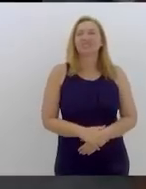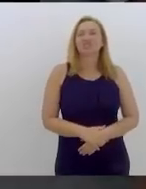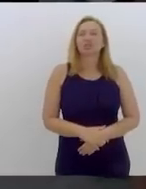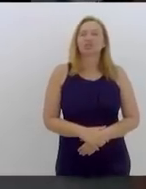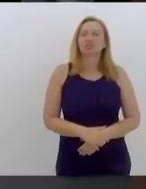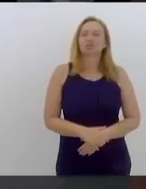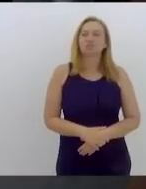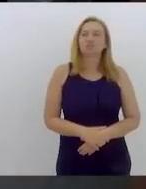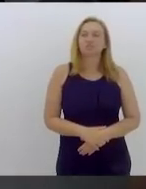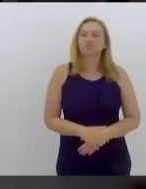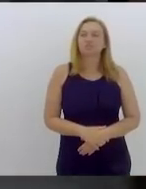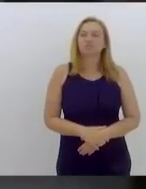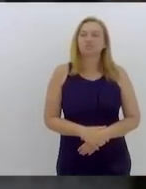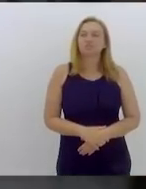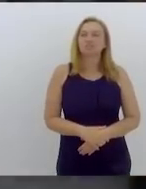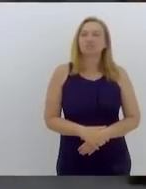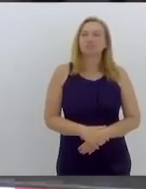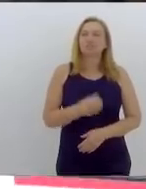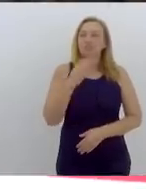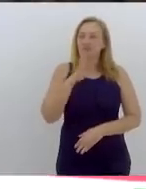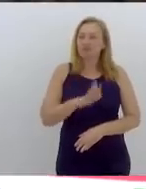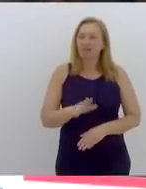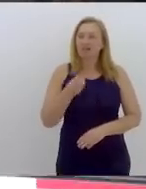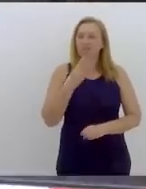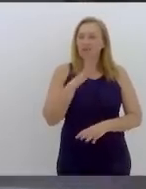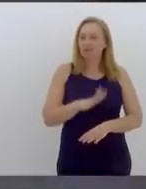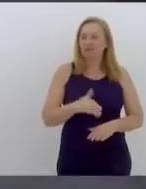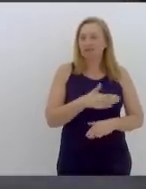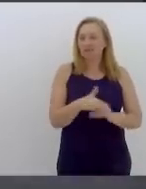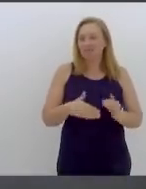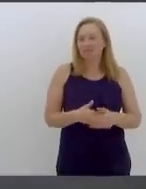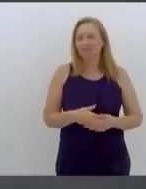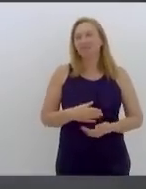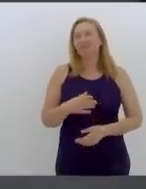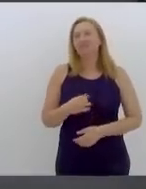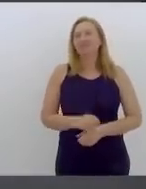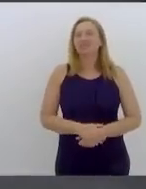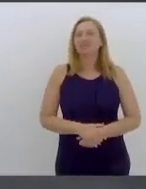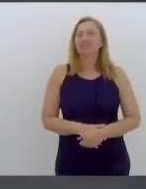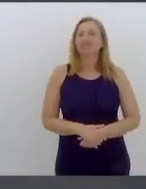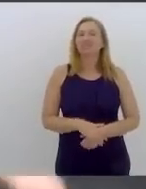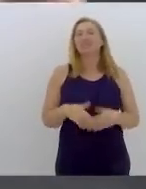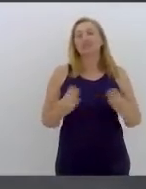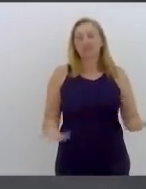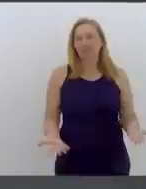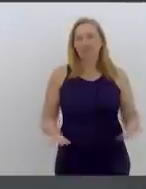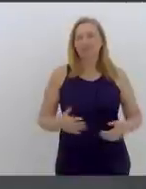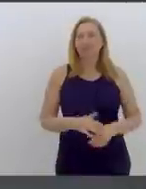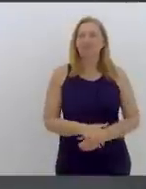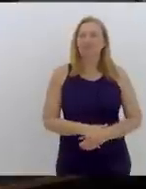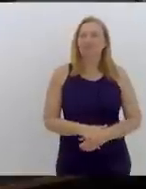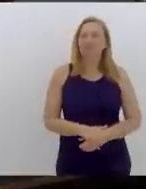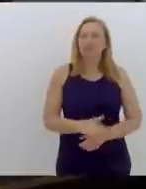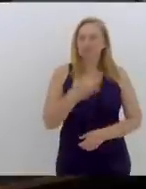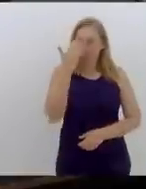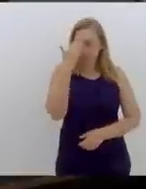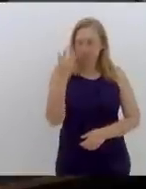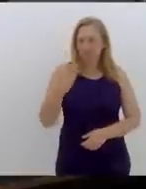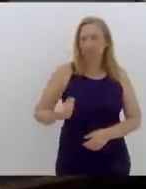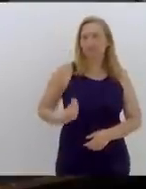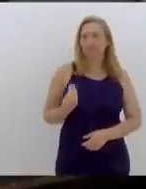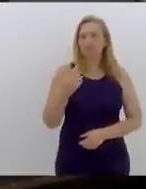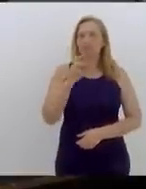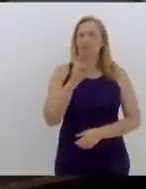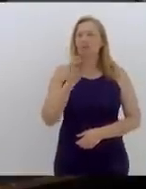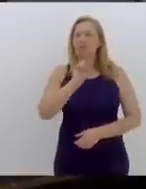então gente boa tarde boa tarde a todos então agradecer e a presença do